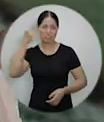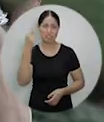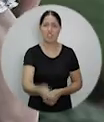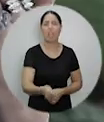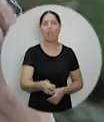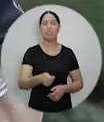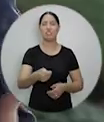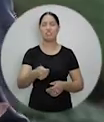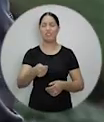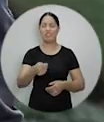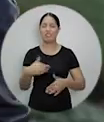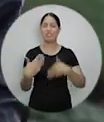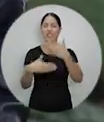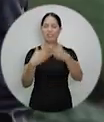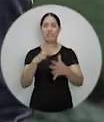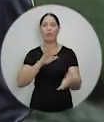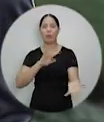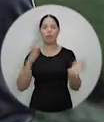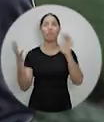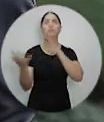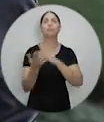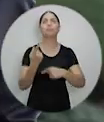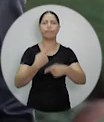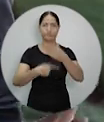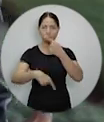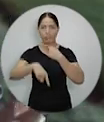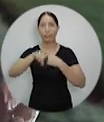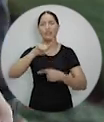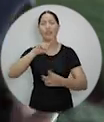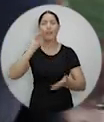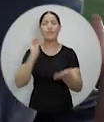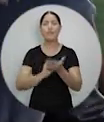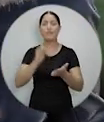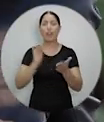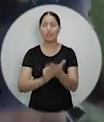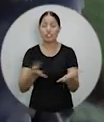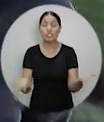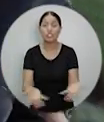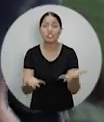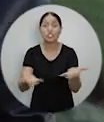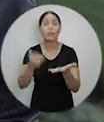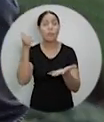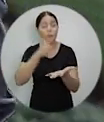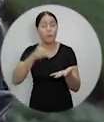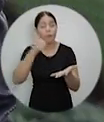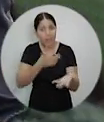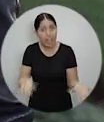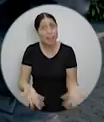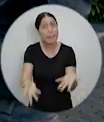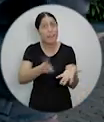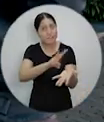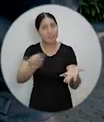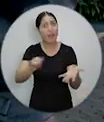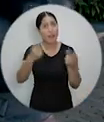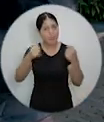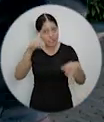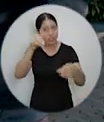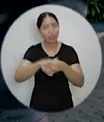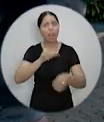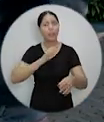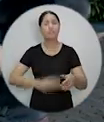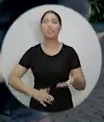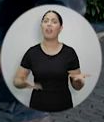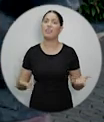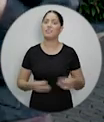esse processo evolutivo que nós já falamos aqui. Realmente, dessa falta de estímulo das mulheres de serem